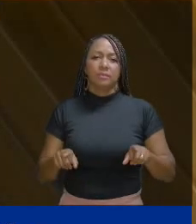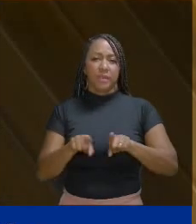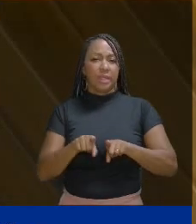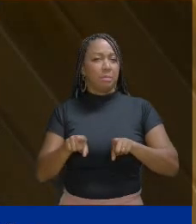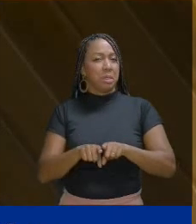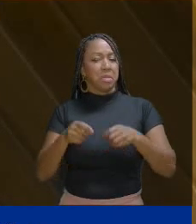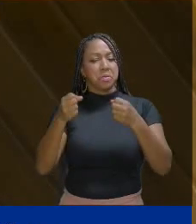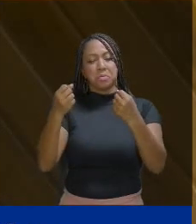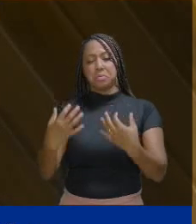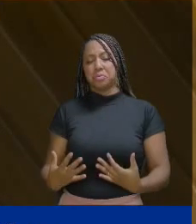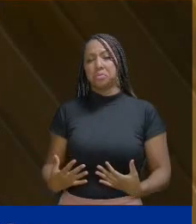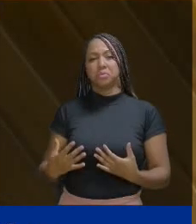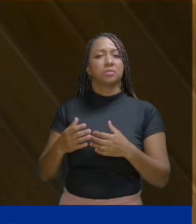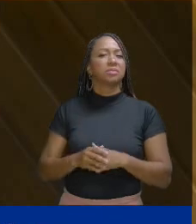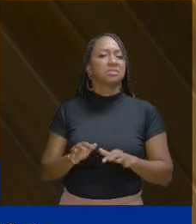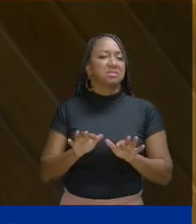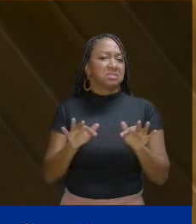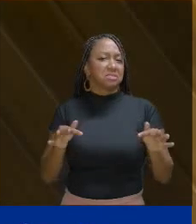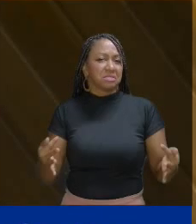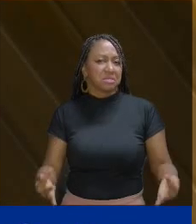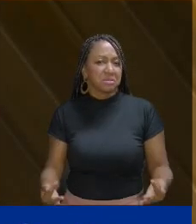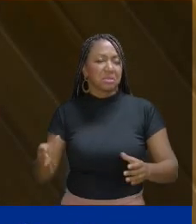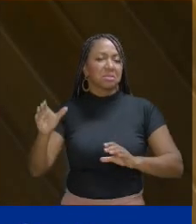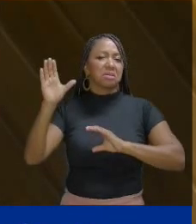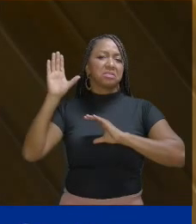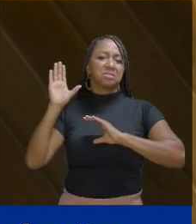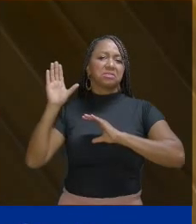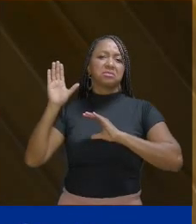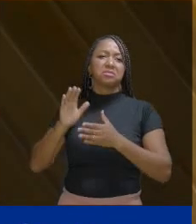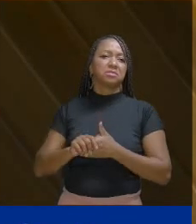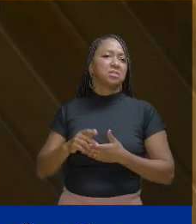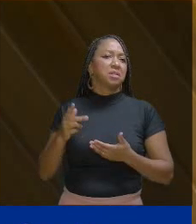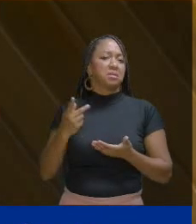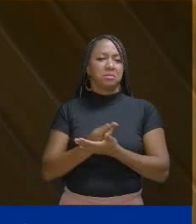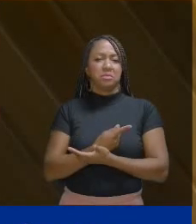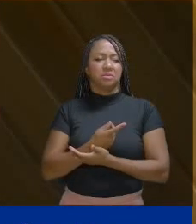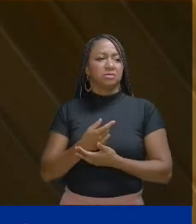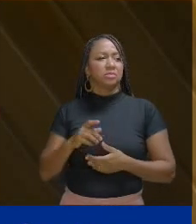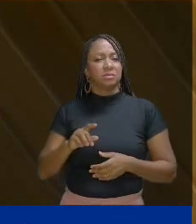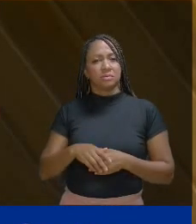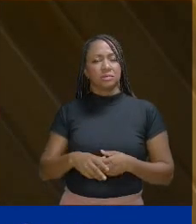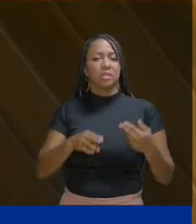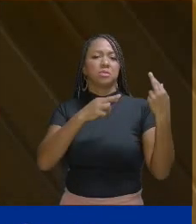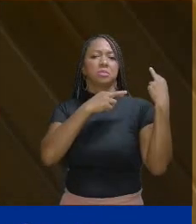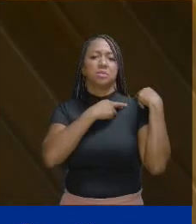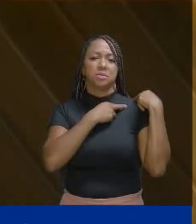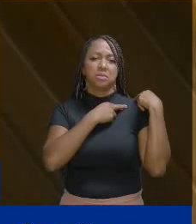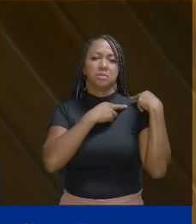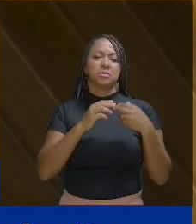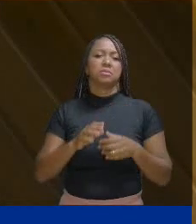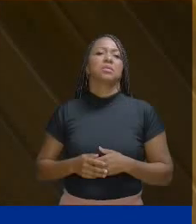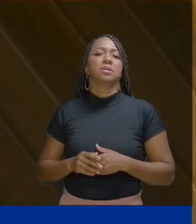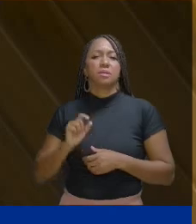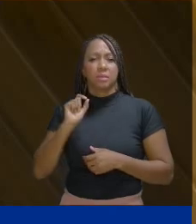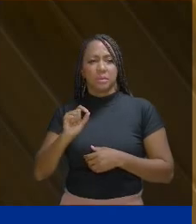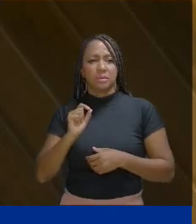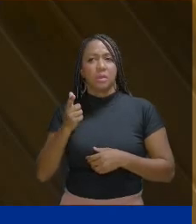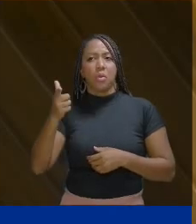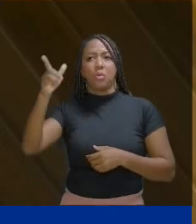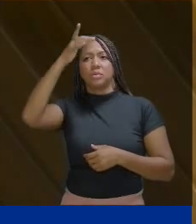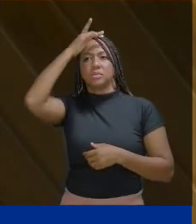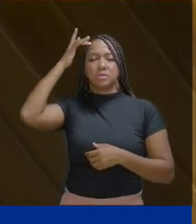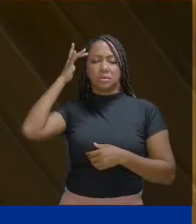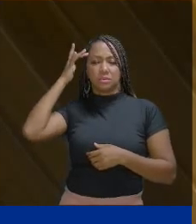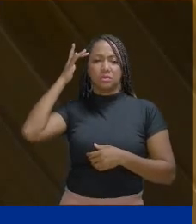Também afirmou que a simples condição de candidato beneficiado não o torna automaticamente responsável pelos atos de